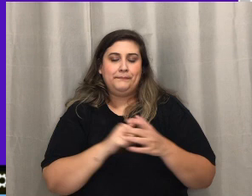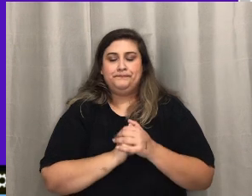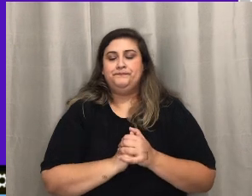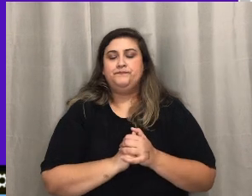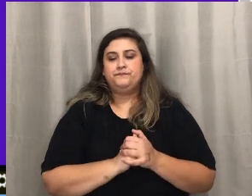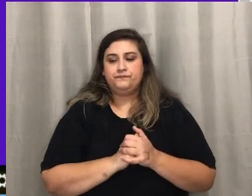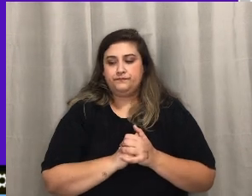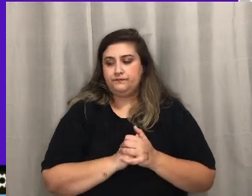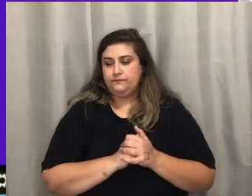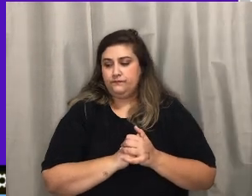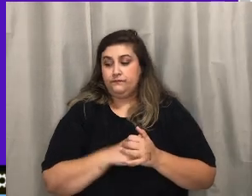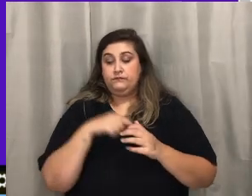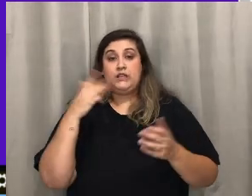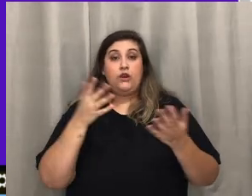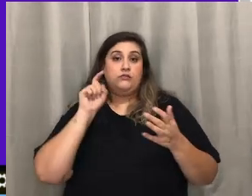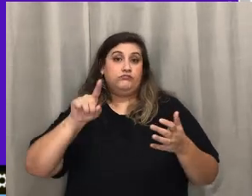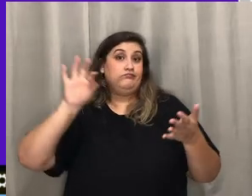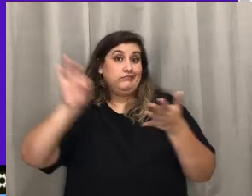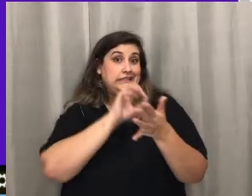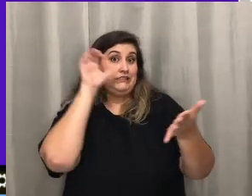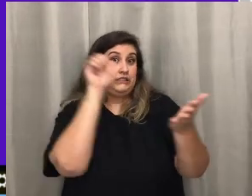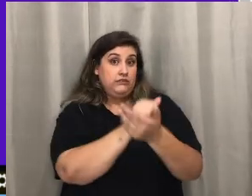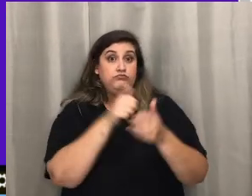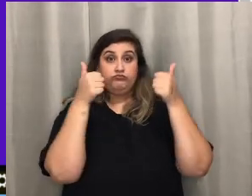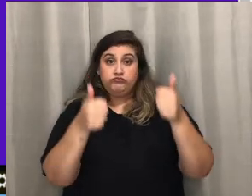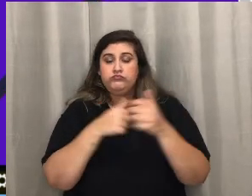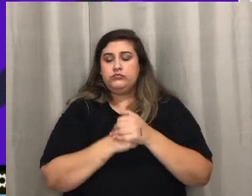Agora vocês vão clicar aqui em inscrever-se.